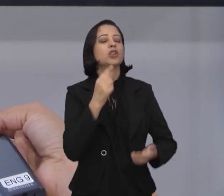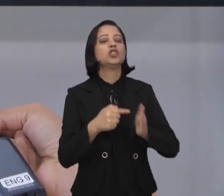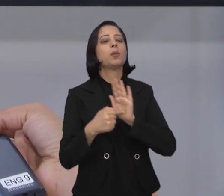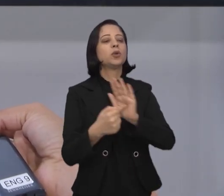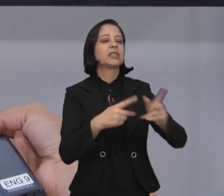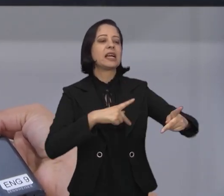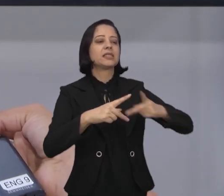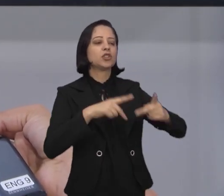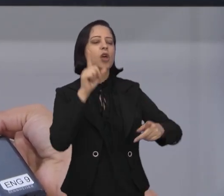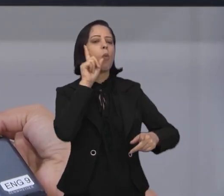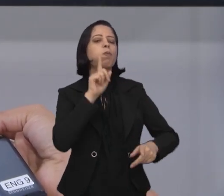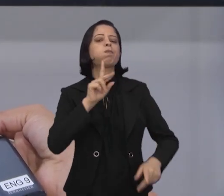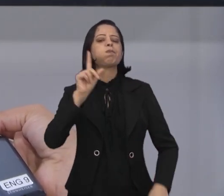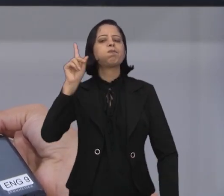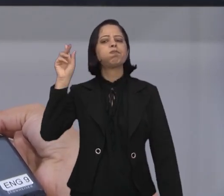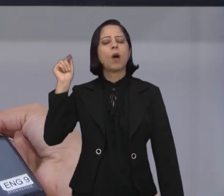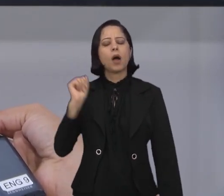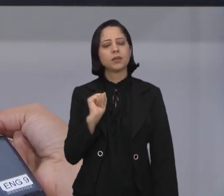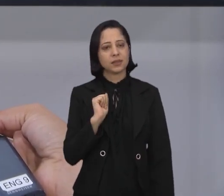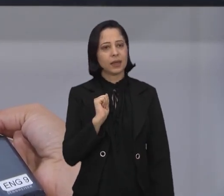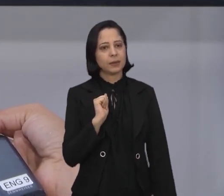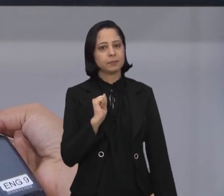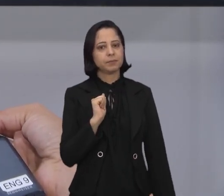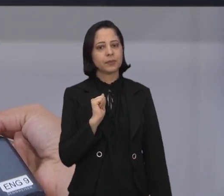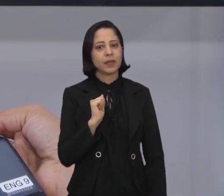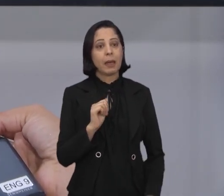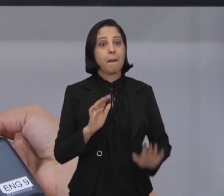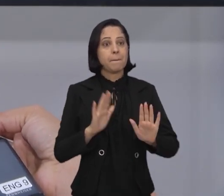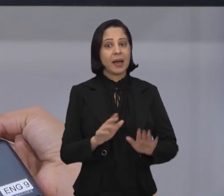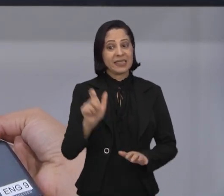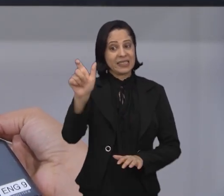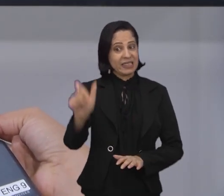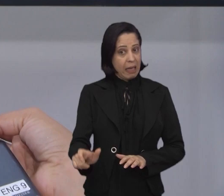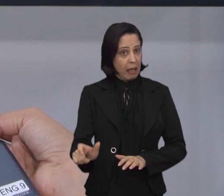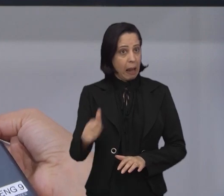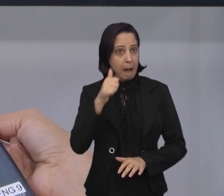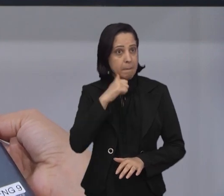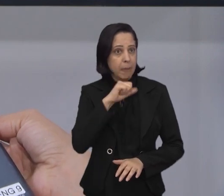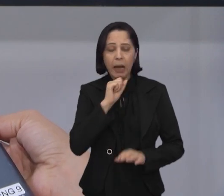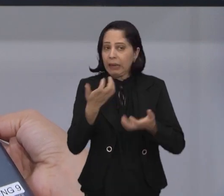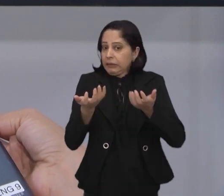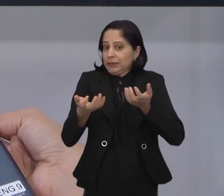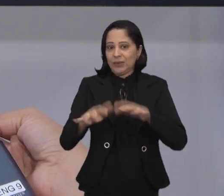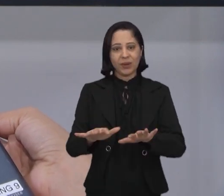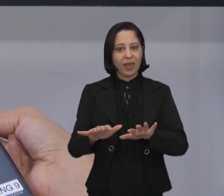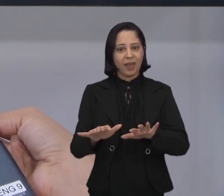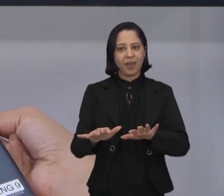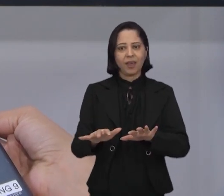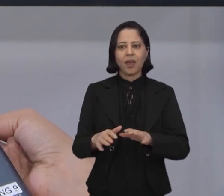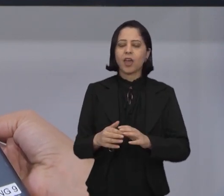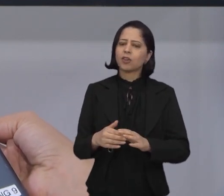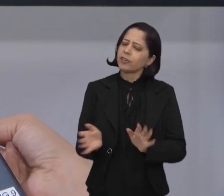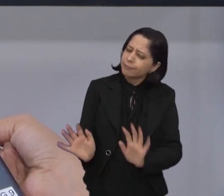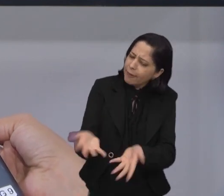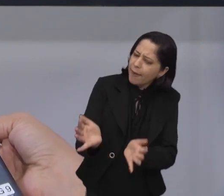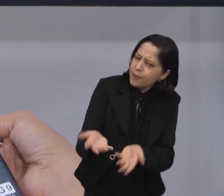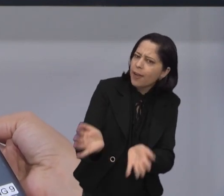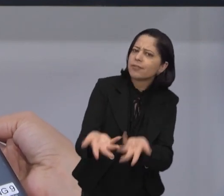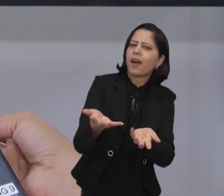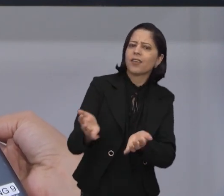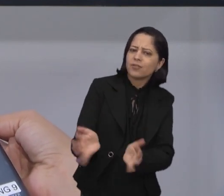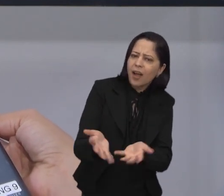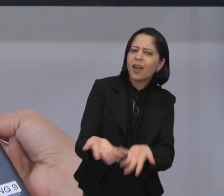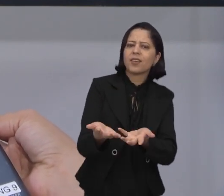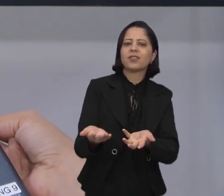São José Antiga. E meu irmão falou, nossa, a gente poderia fazer isso. E minha mãe relutou muito de fazer, mas a gente conseguiu